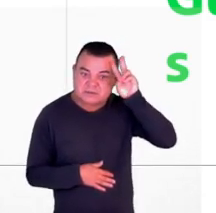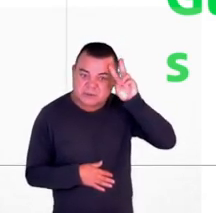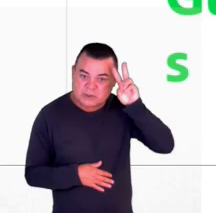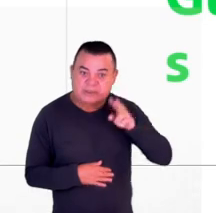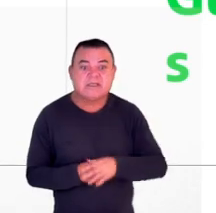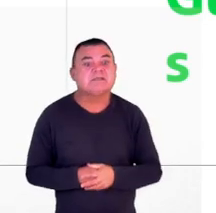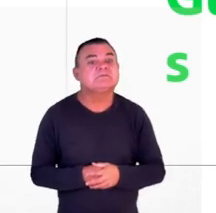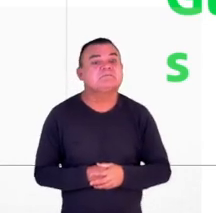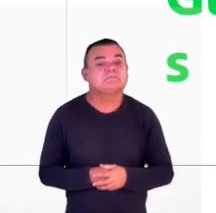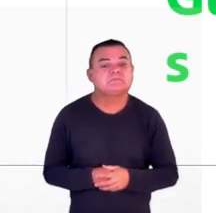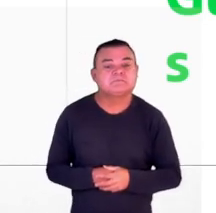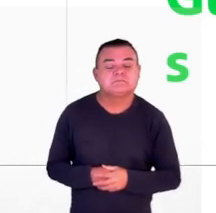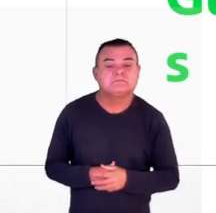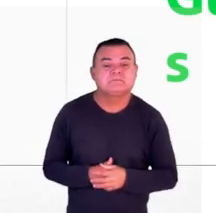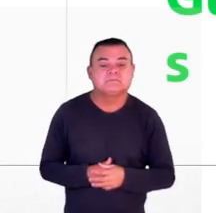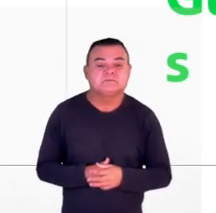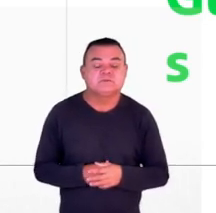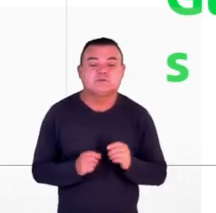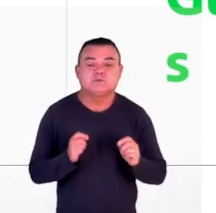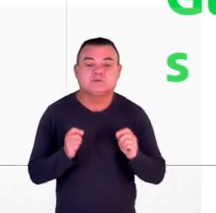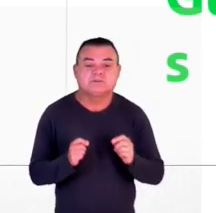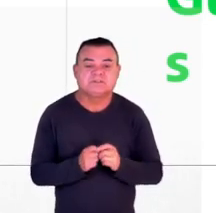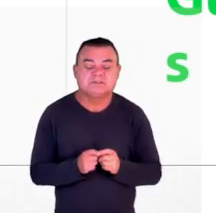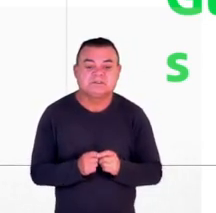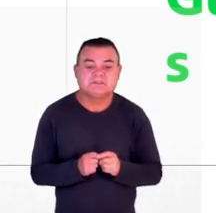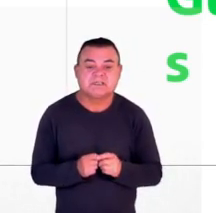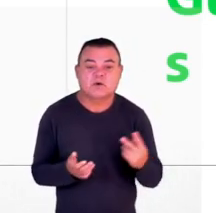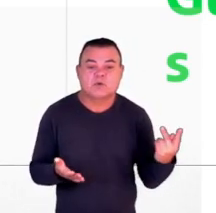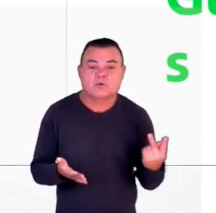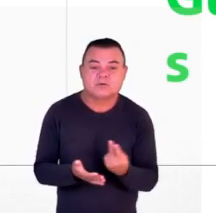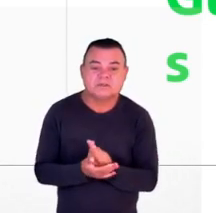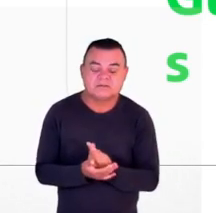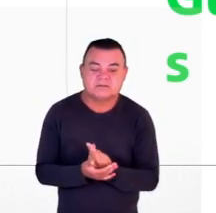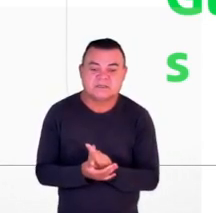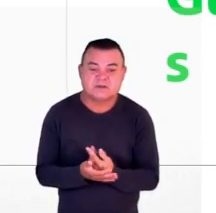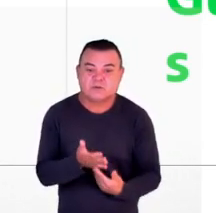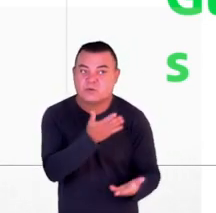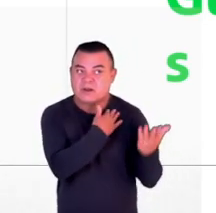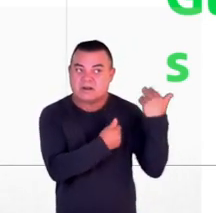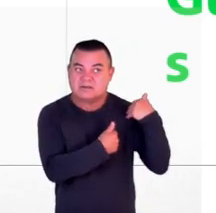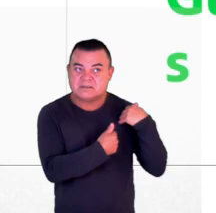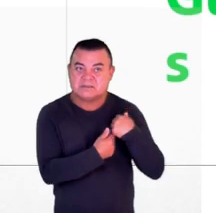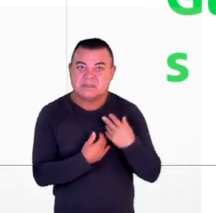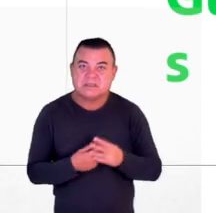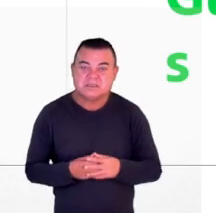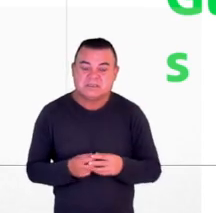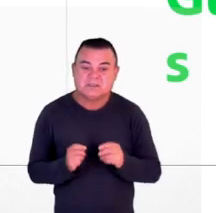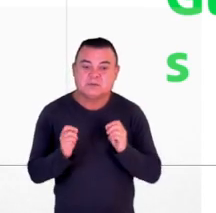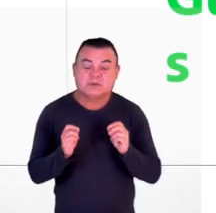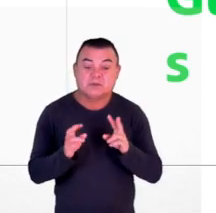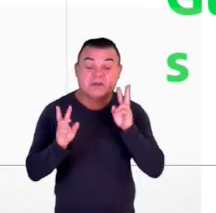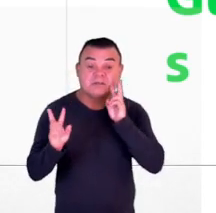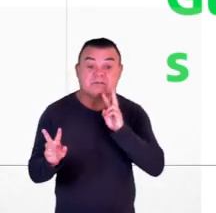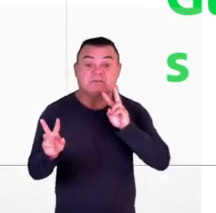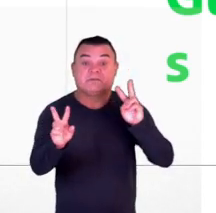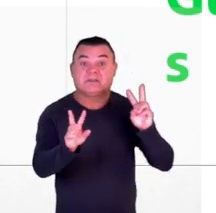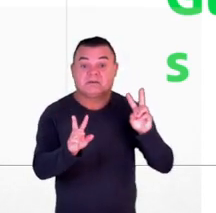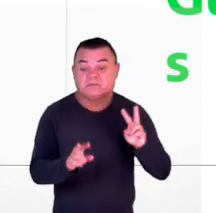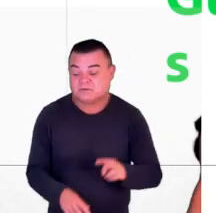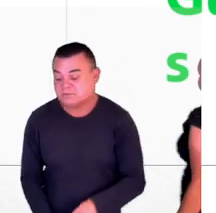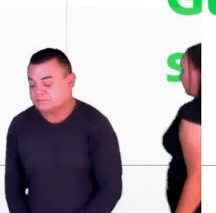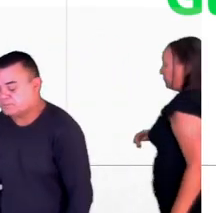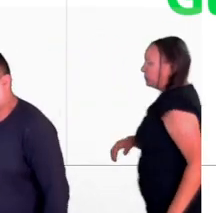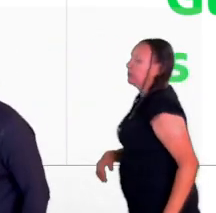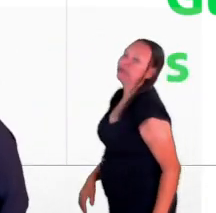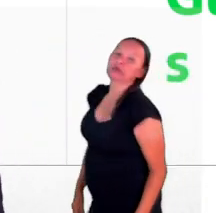história eh do que está por trás do que nós vemos né E que e muitas vezes historicamente não é comentado o